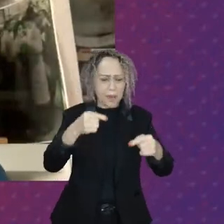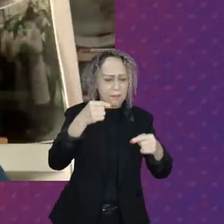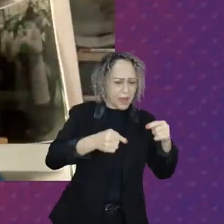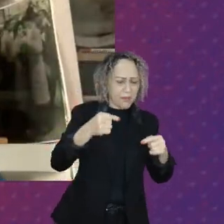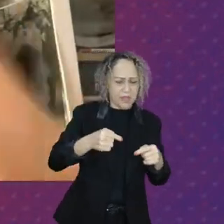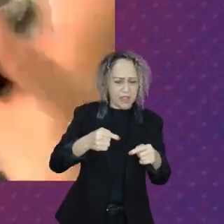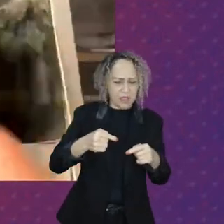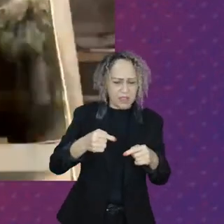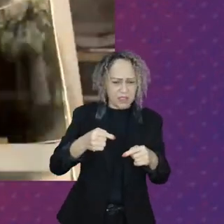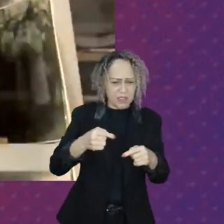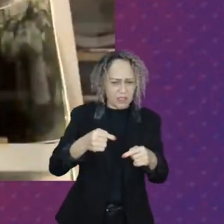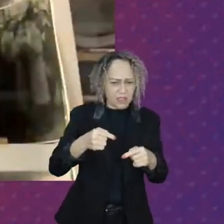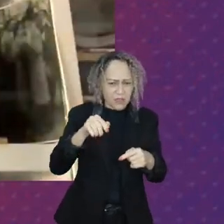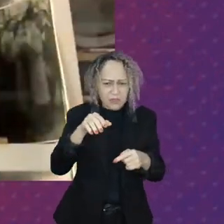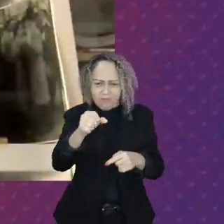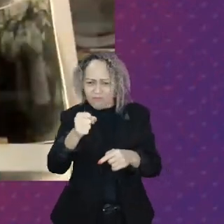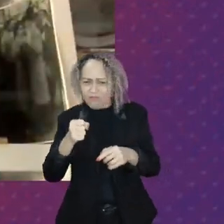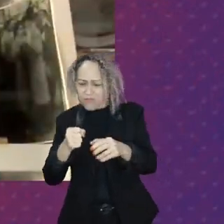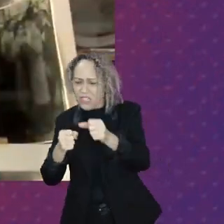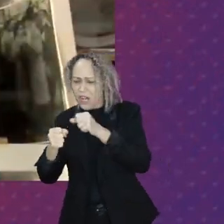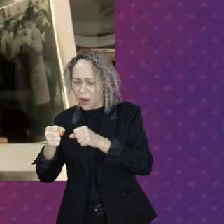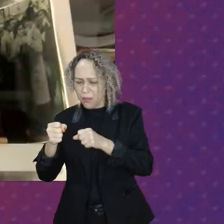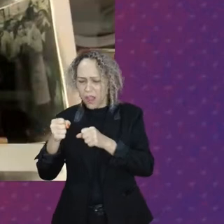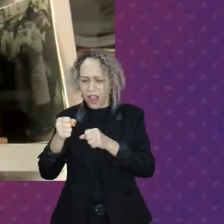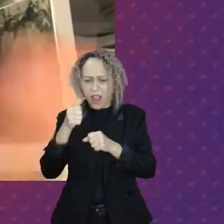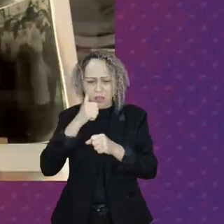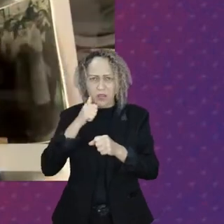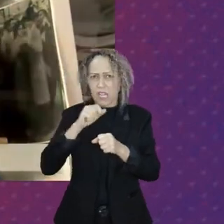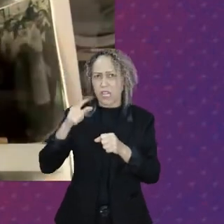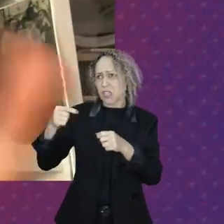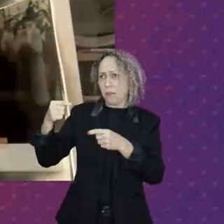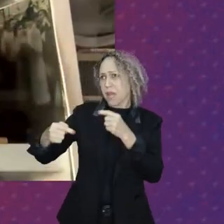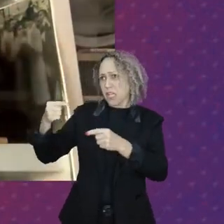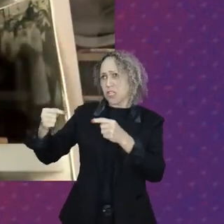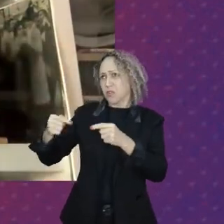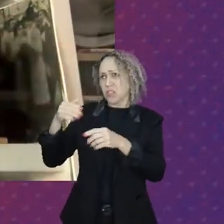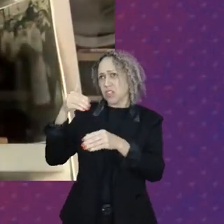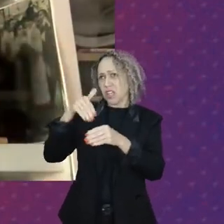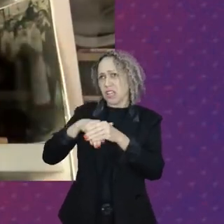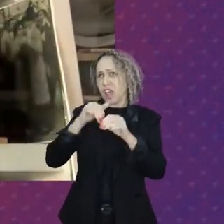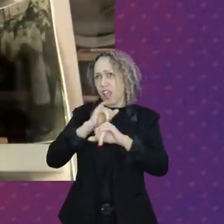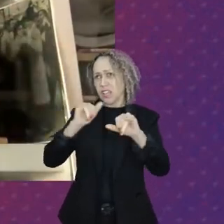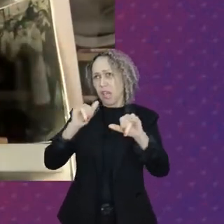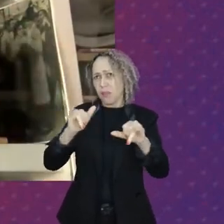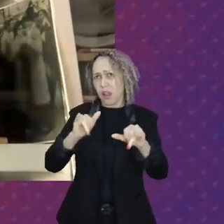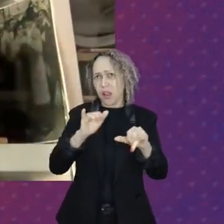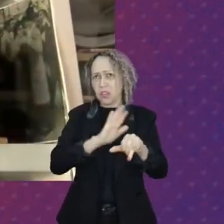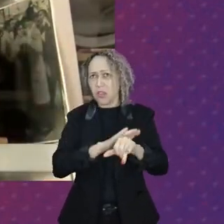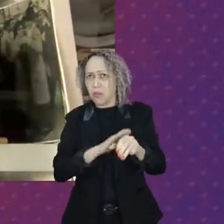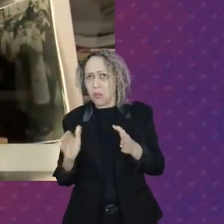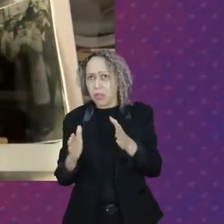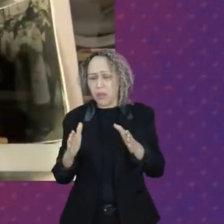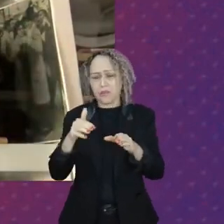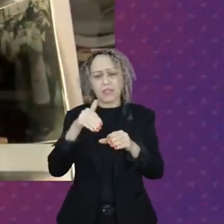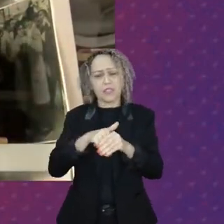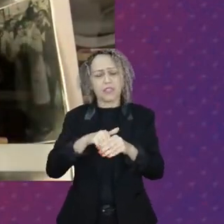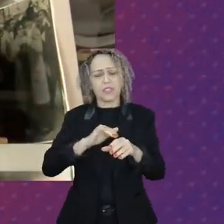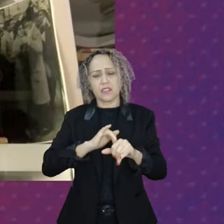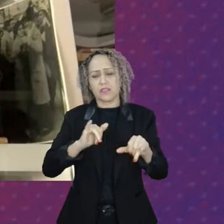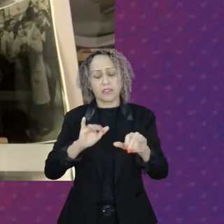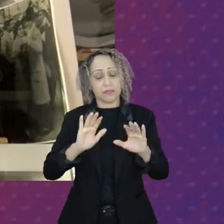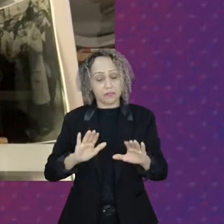para discutir o destino do mandato. Querem ver um exemplo? Eu vou dar um exemplo aqui que eu acho bem interessante de ser discutido